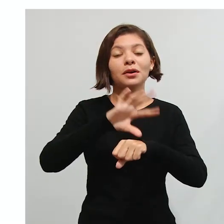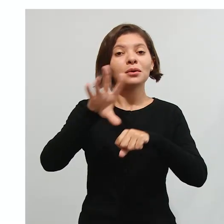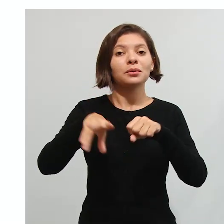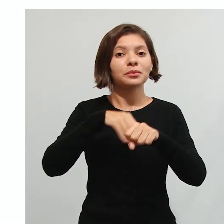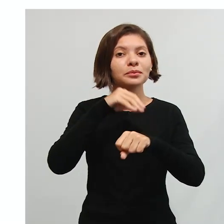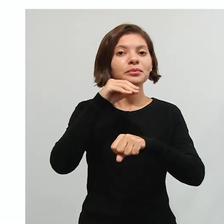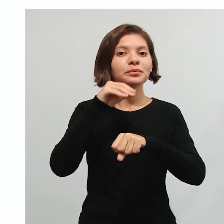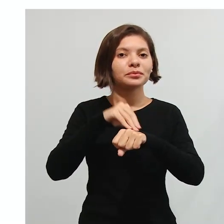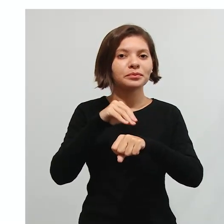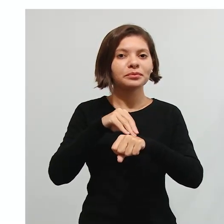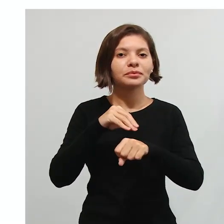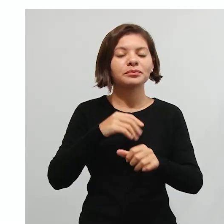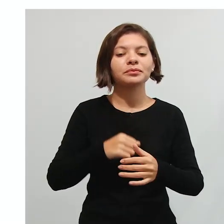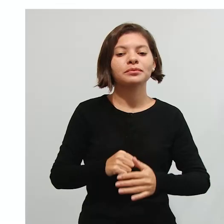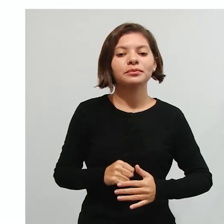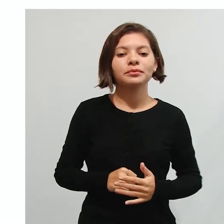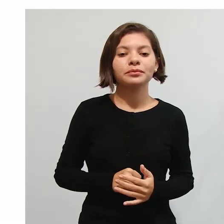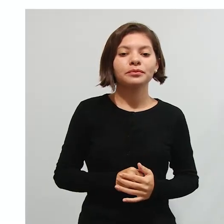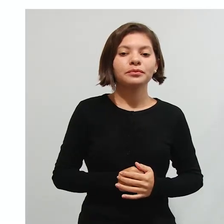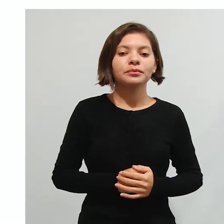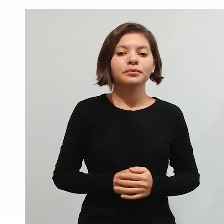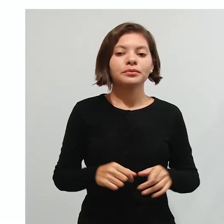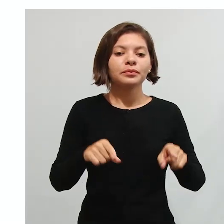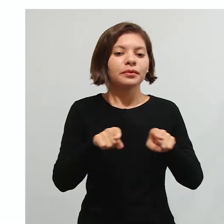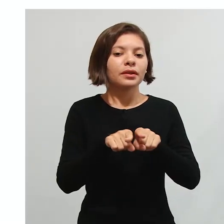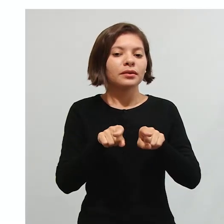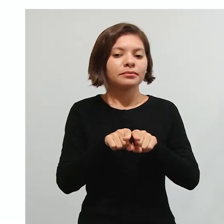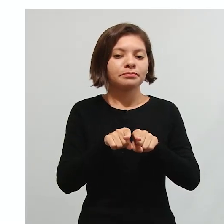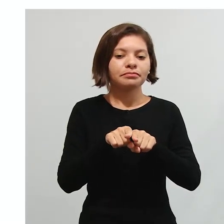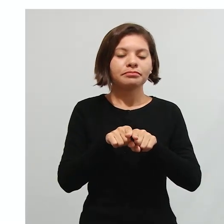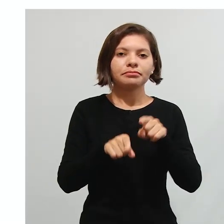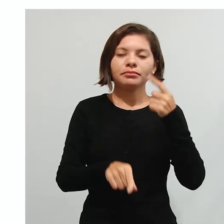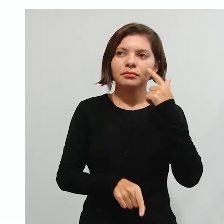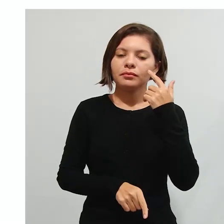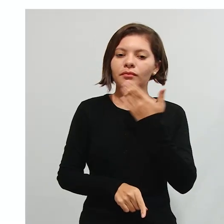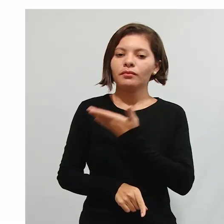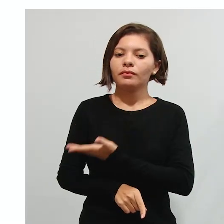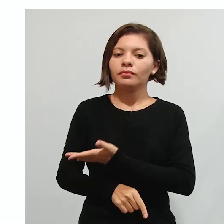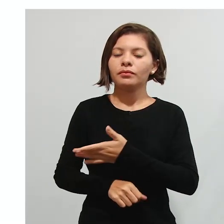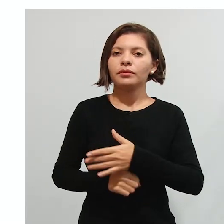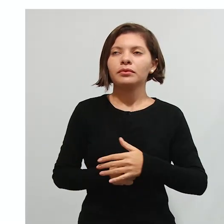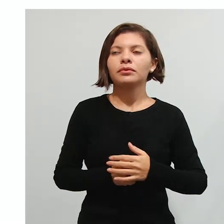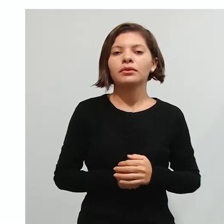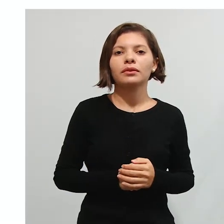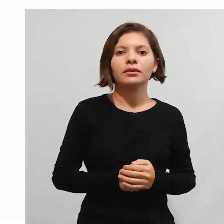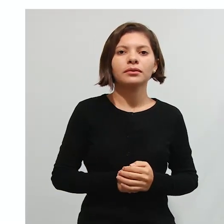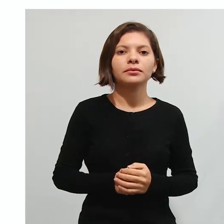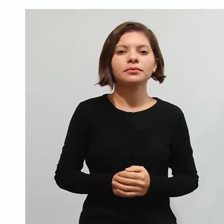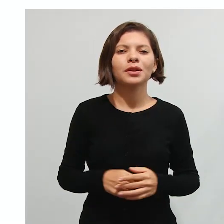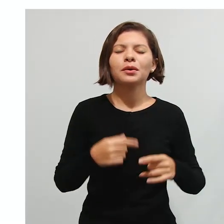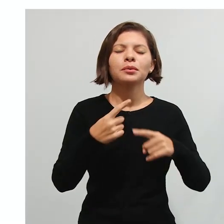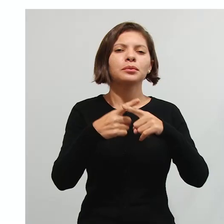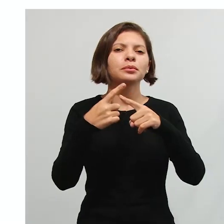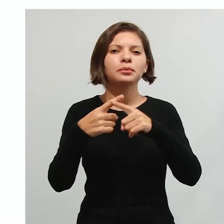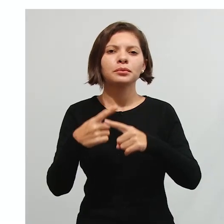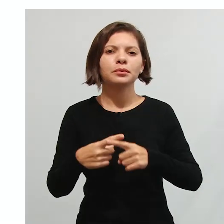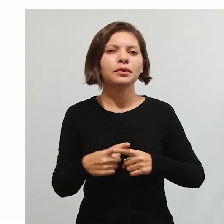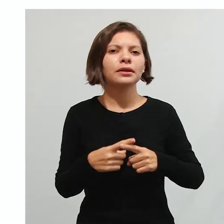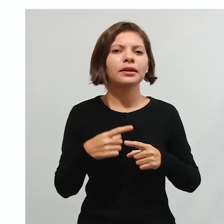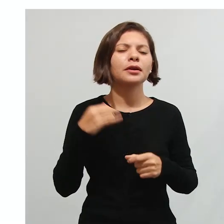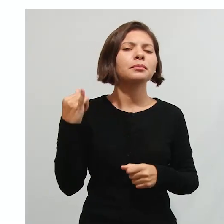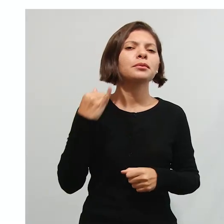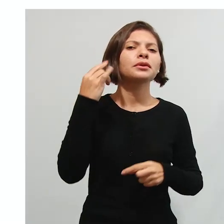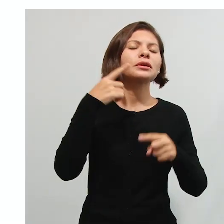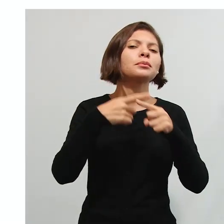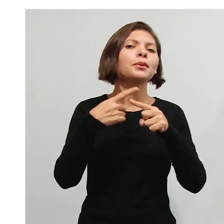justificativa né os argumentos relativos à importância da pesquisa do ponto de vista teórico me olgo ou empírico quer dizer